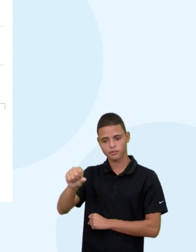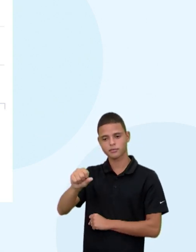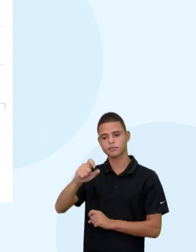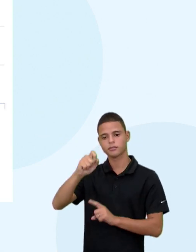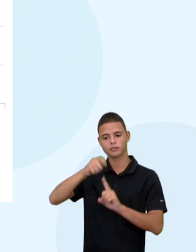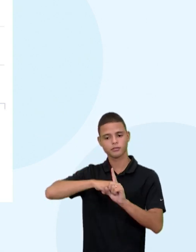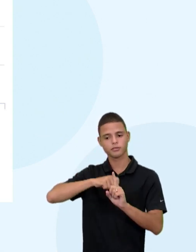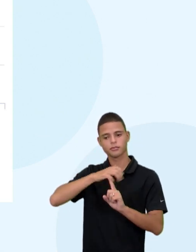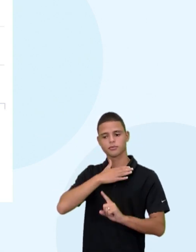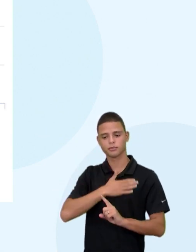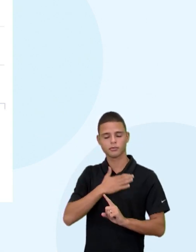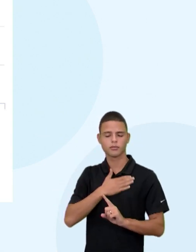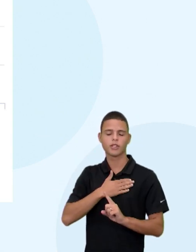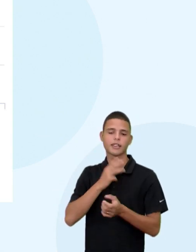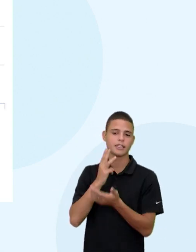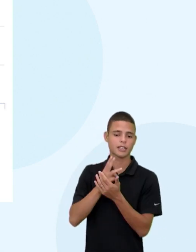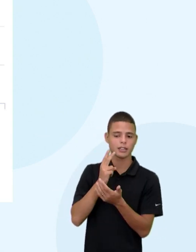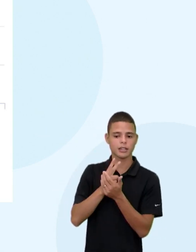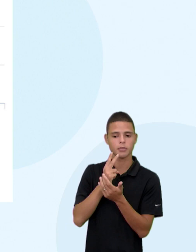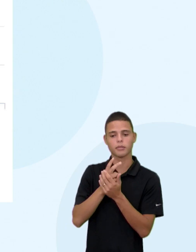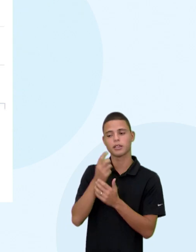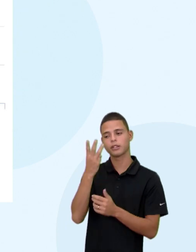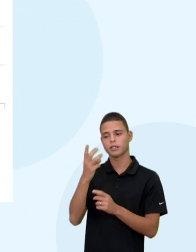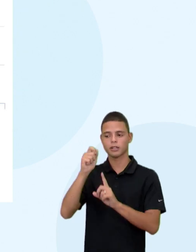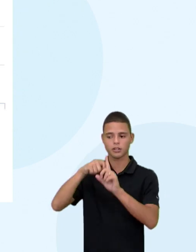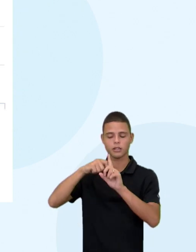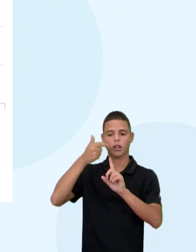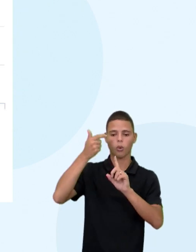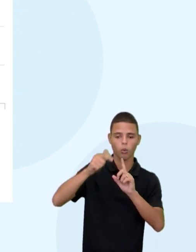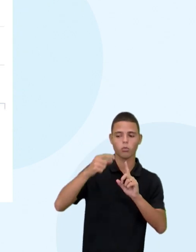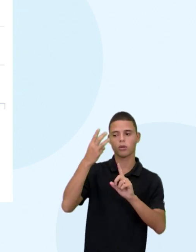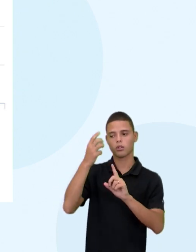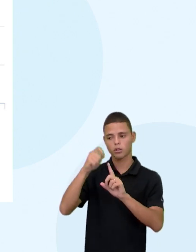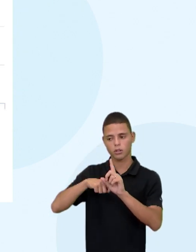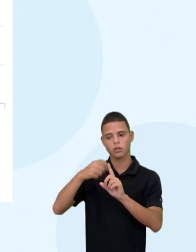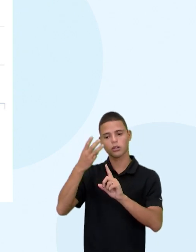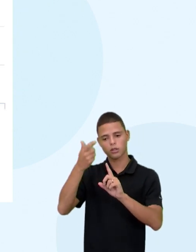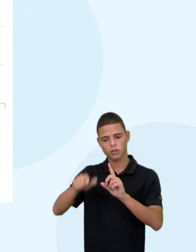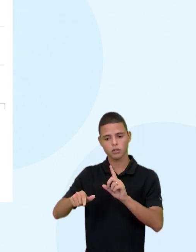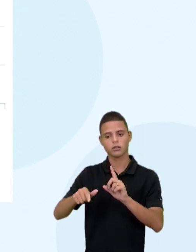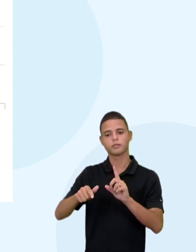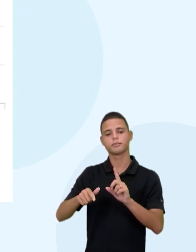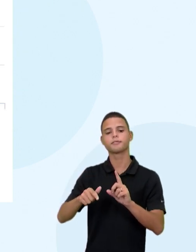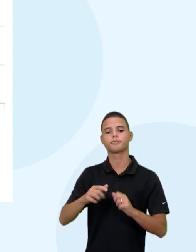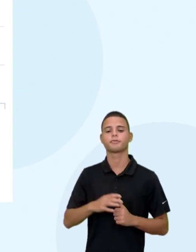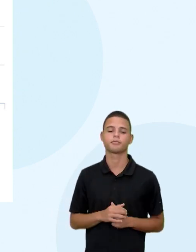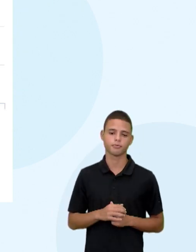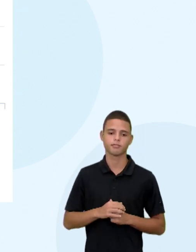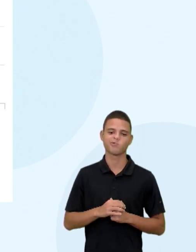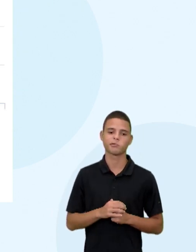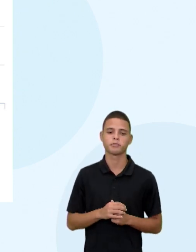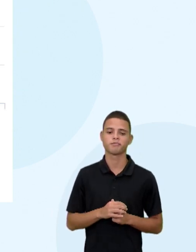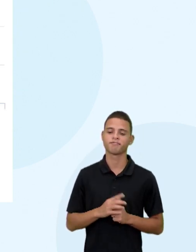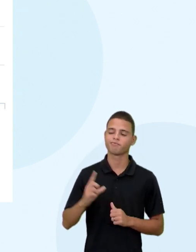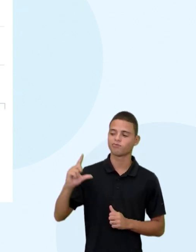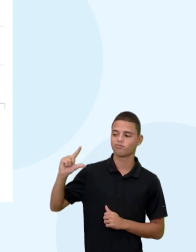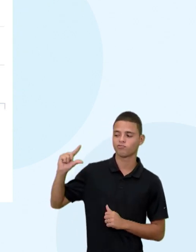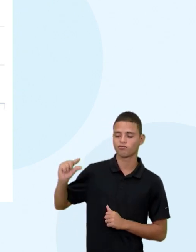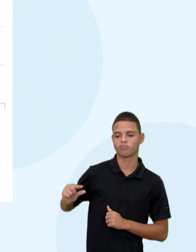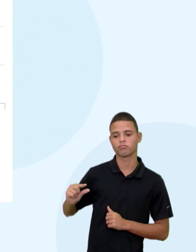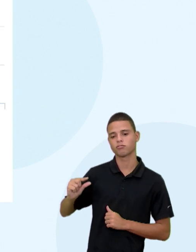ela é trimestral, ela faz por trimestre, tá? Agosto, setembro, outubro de 2019, né, tava um pouco abaixo